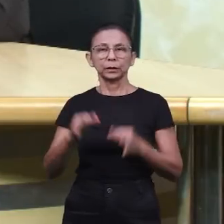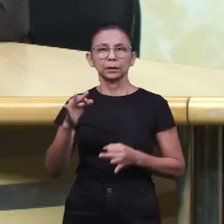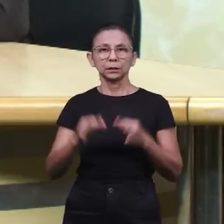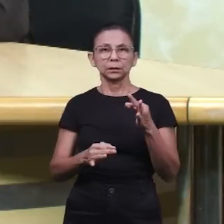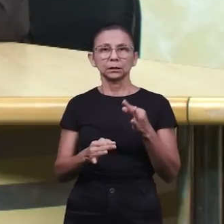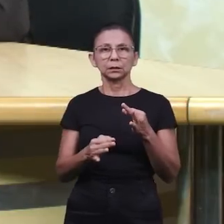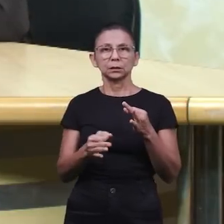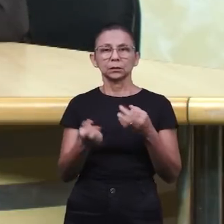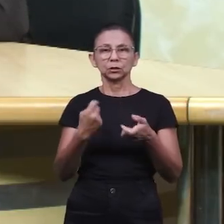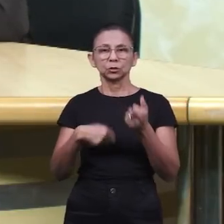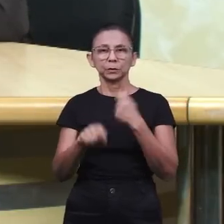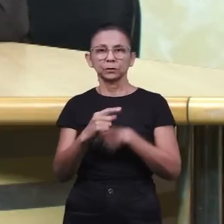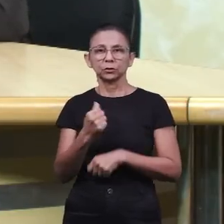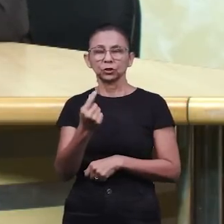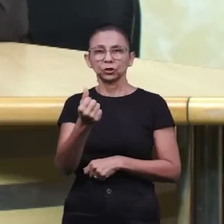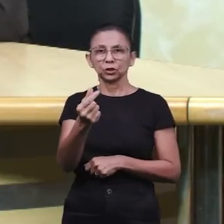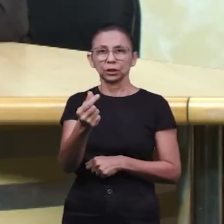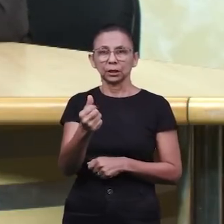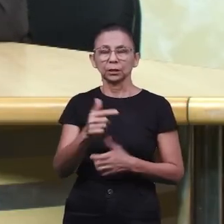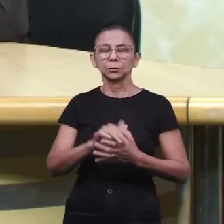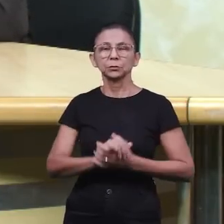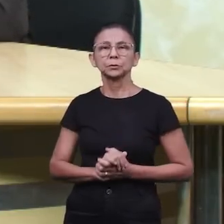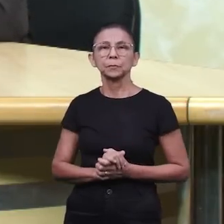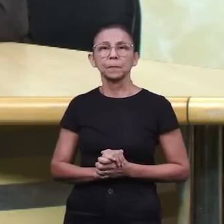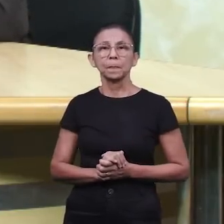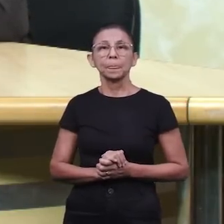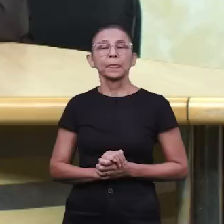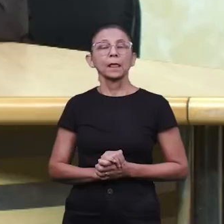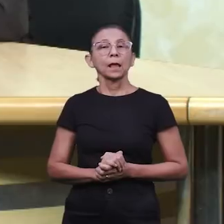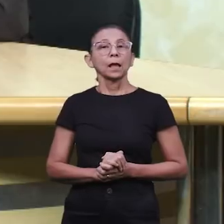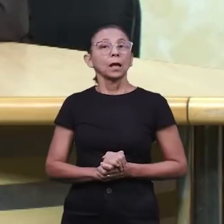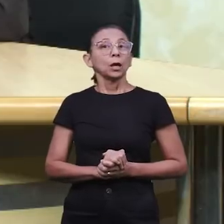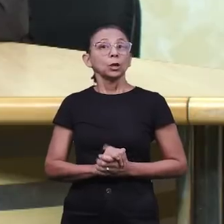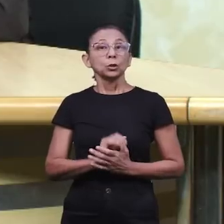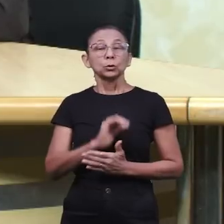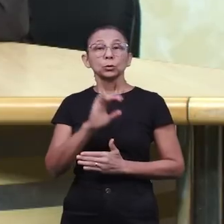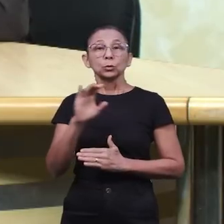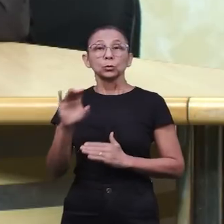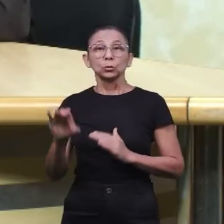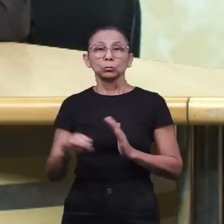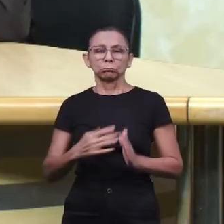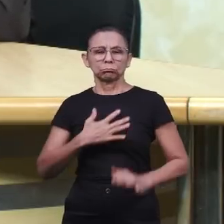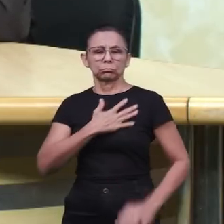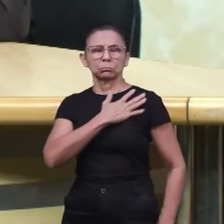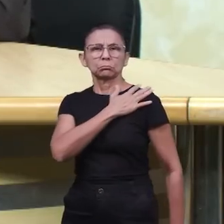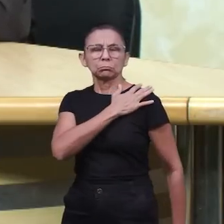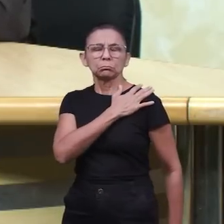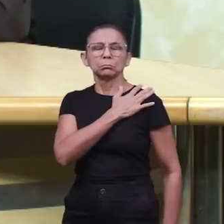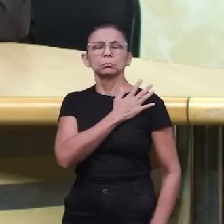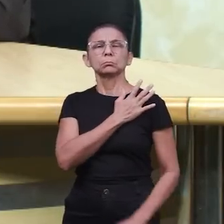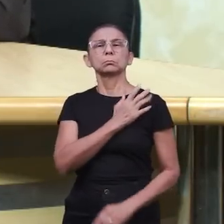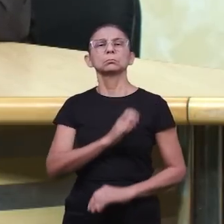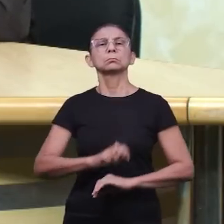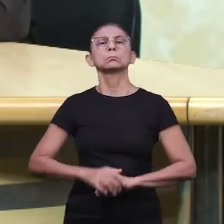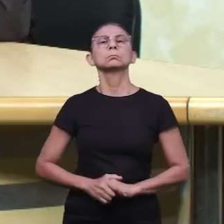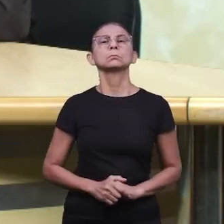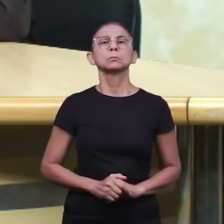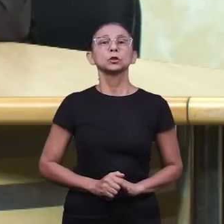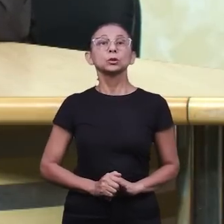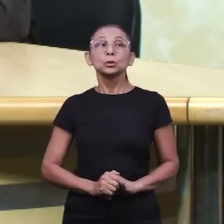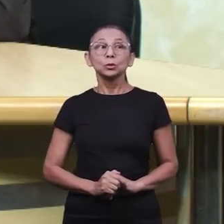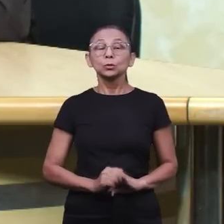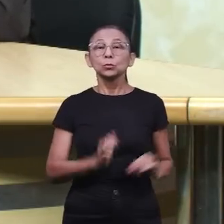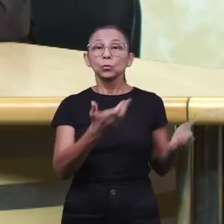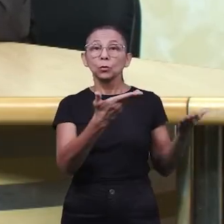os conselheiros, os oficiais, todos os governadores das províncias para a consagração que o rei Nabucodonosor